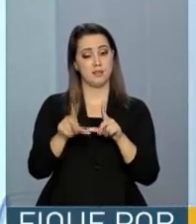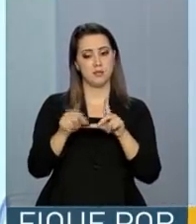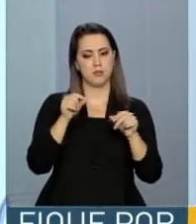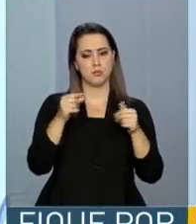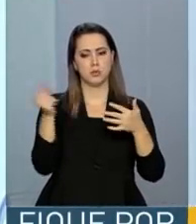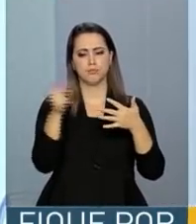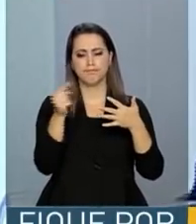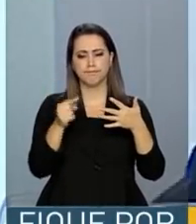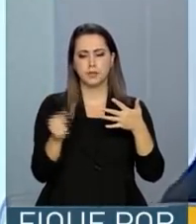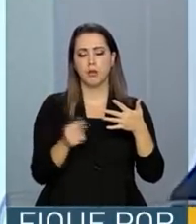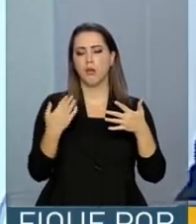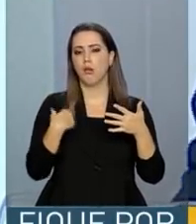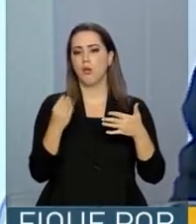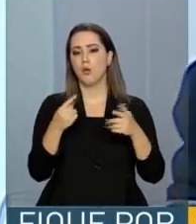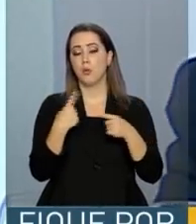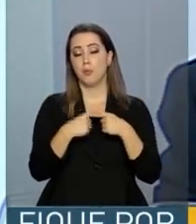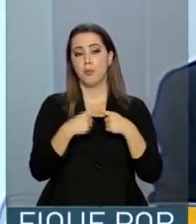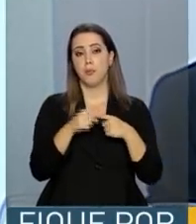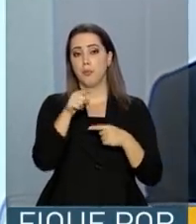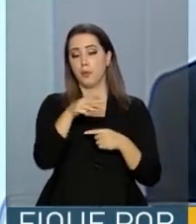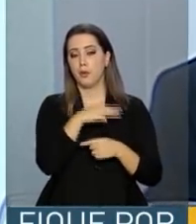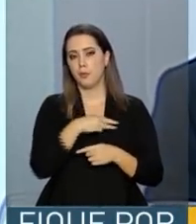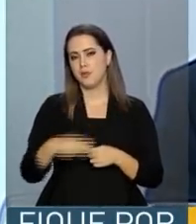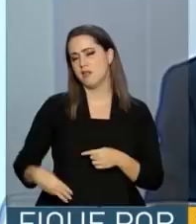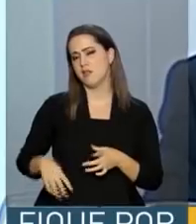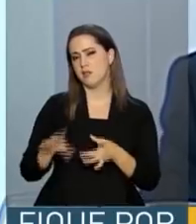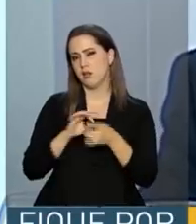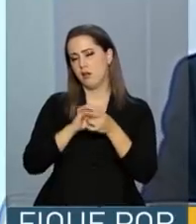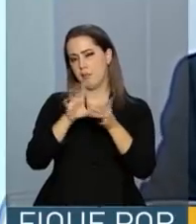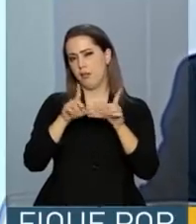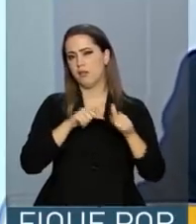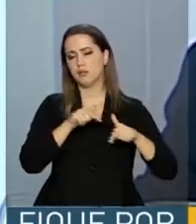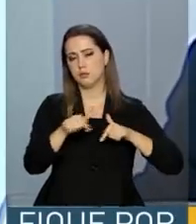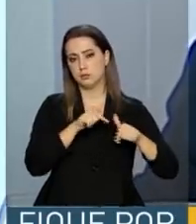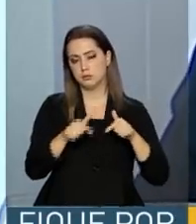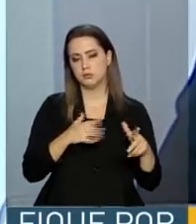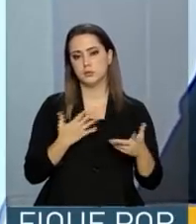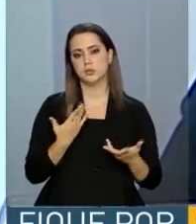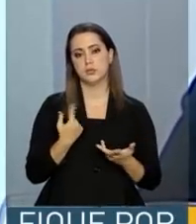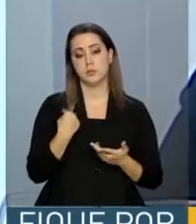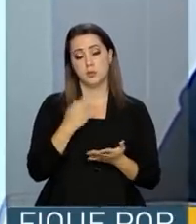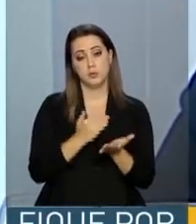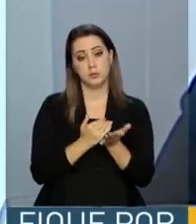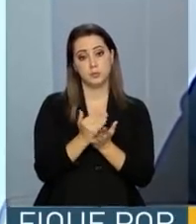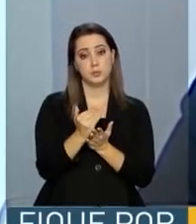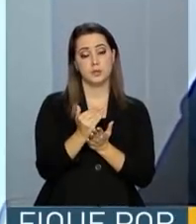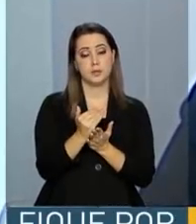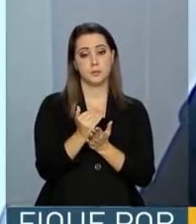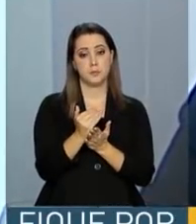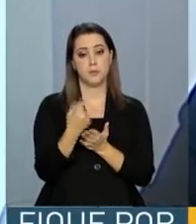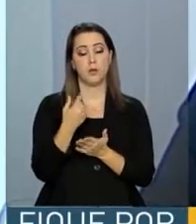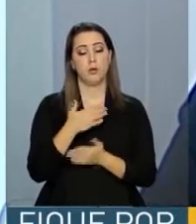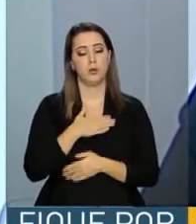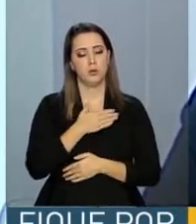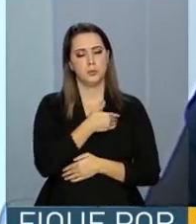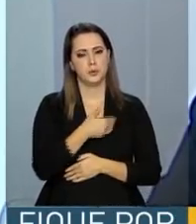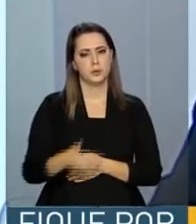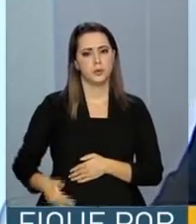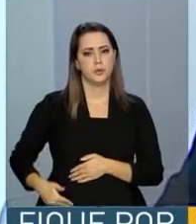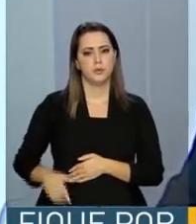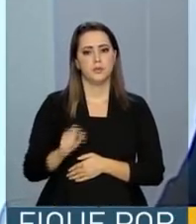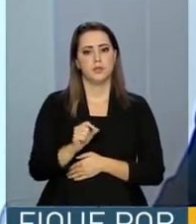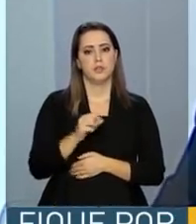produzir muita coisa em face da descentralização que eu permiti inaugurei no meu governo os ministérios